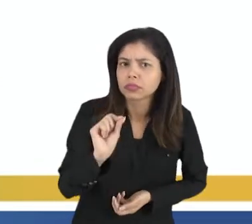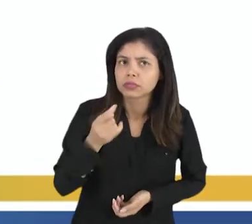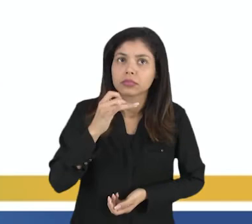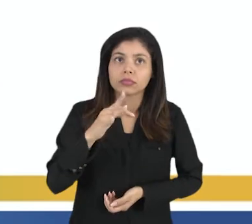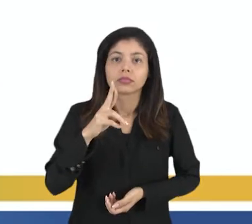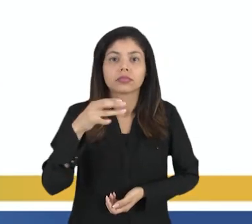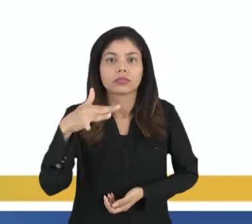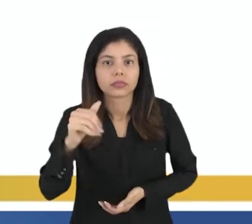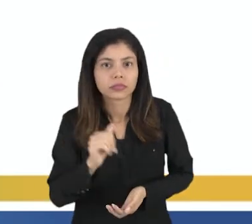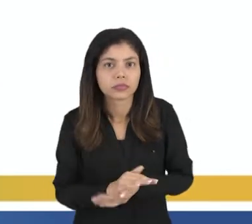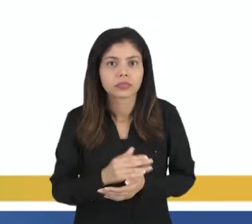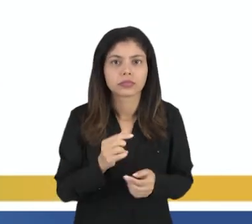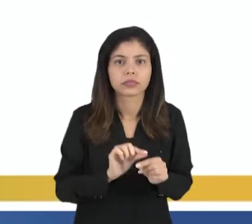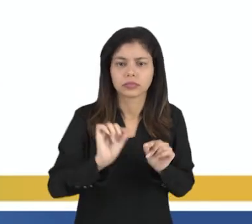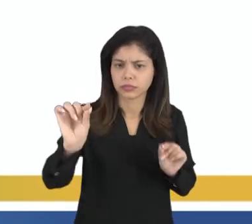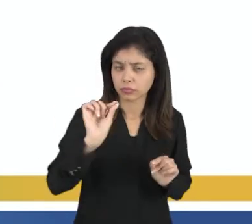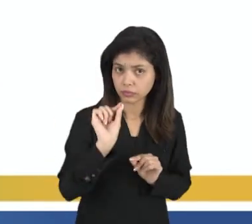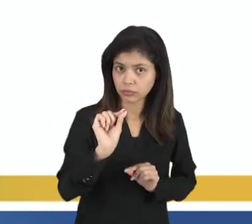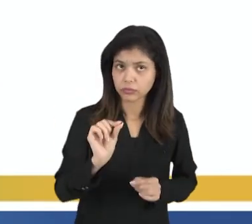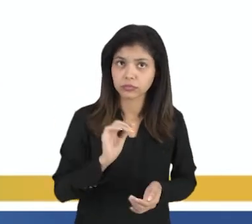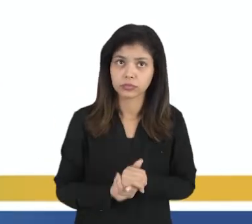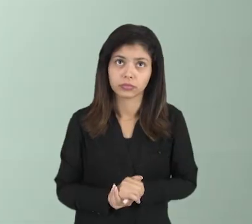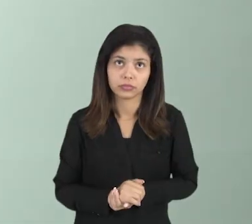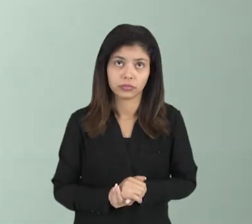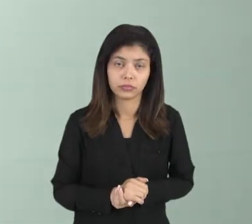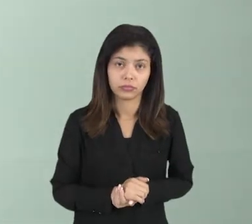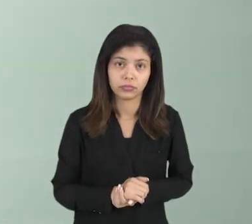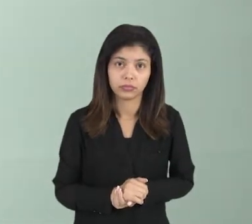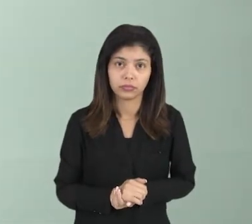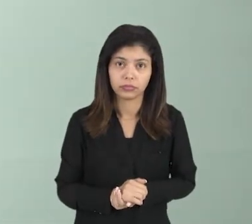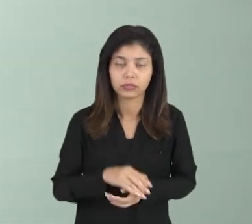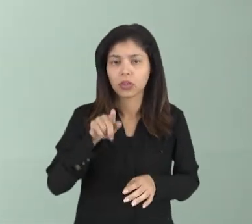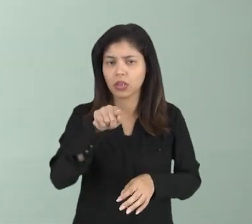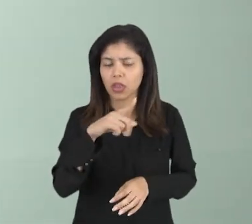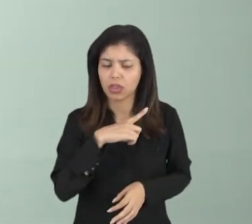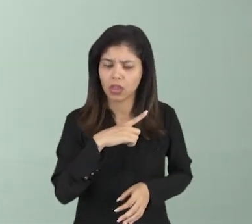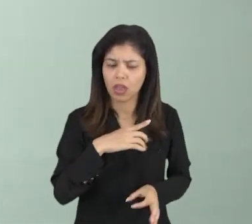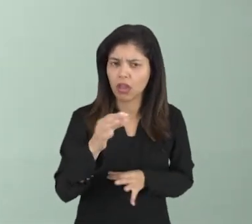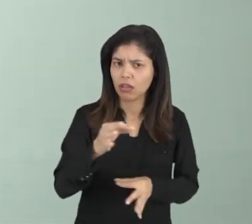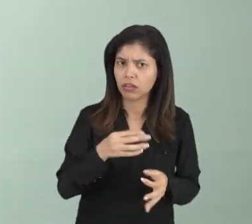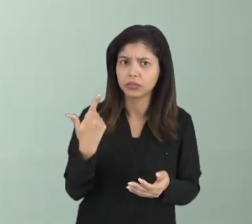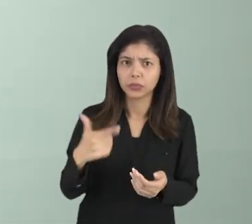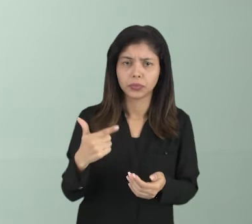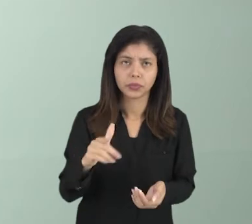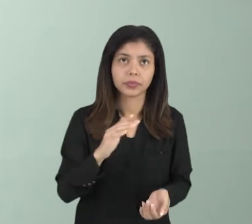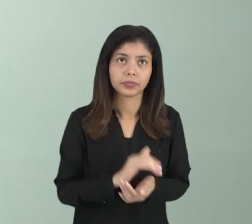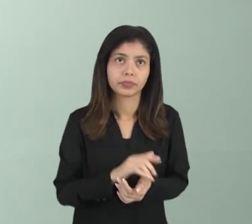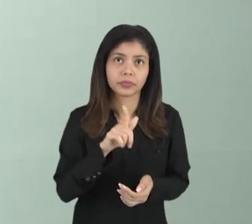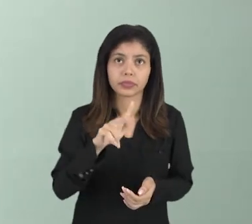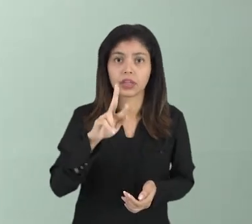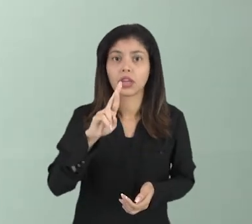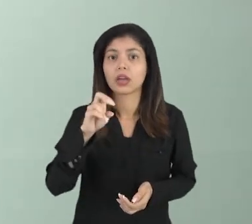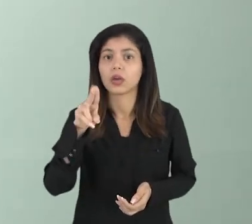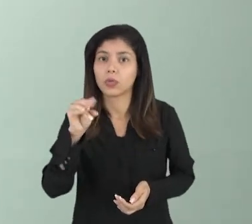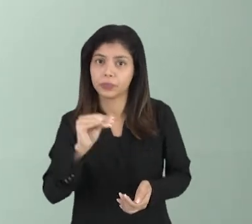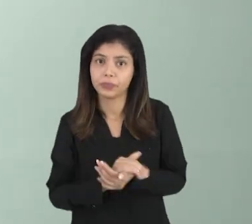entropia? A entropia mede o quê? Esse grau de desorganização do sistema. Olha só, grau